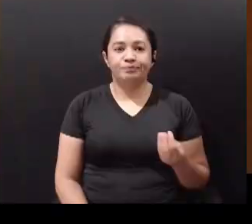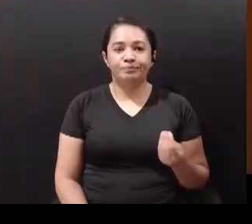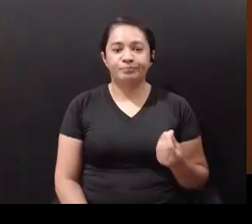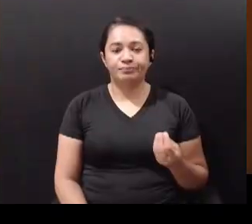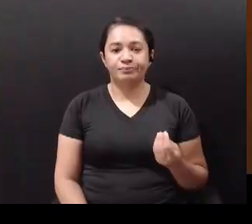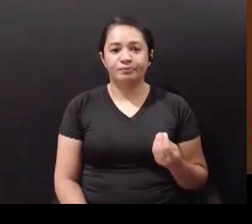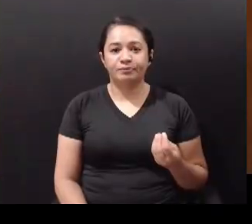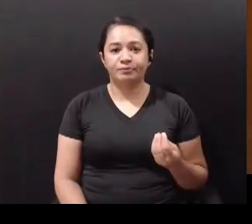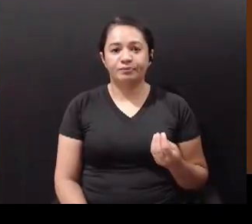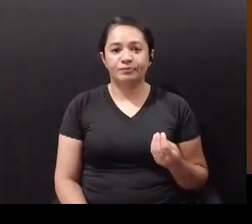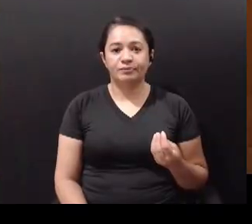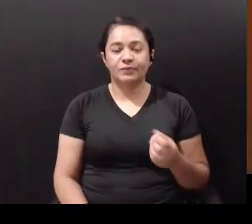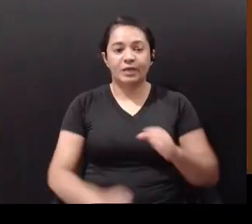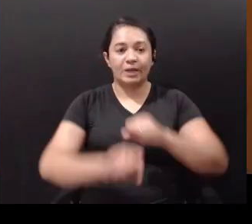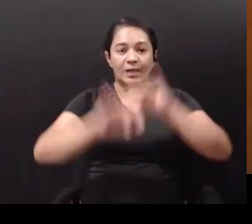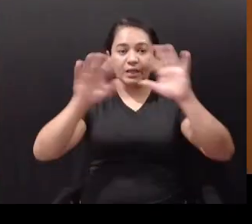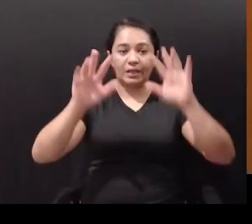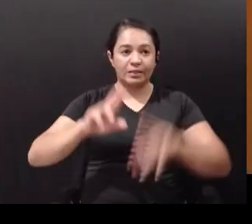transparente.